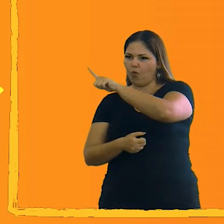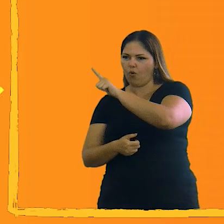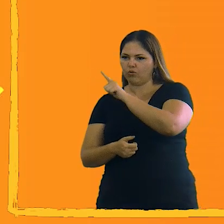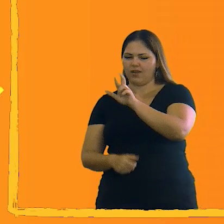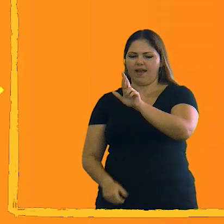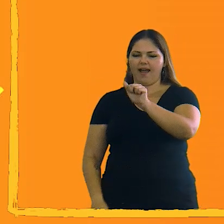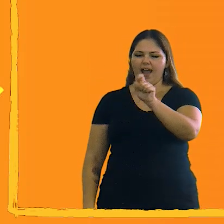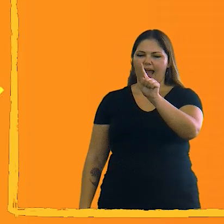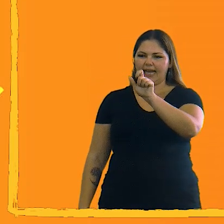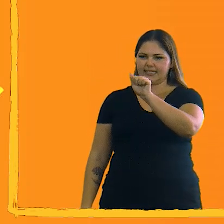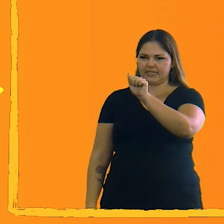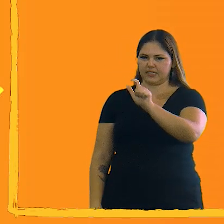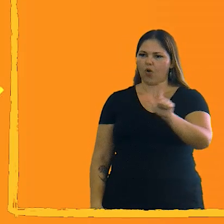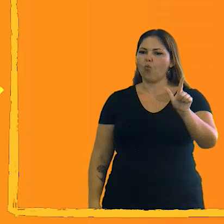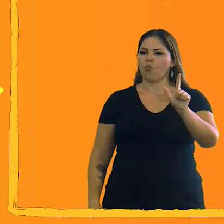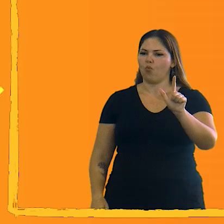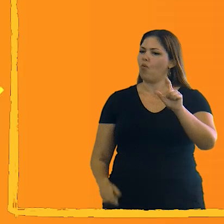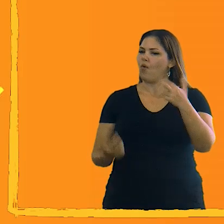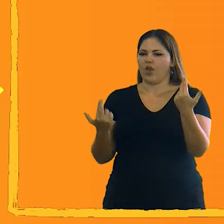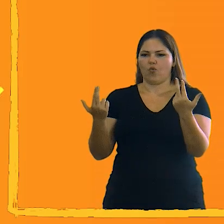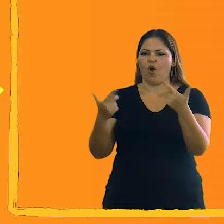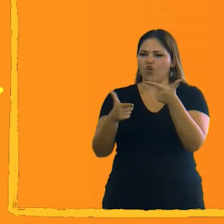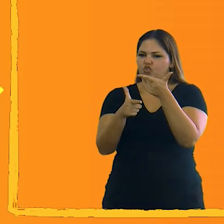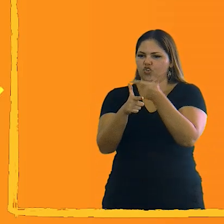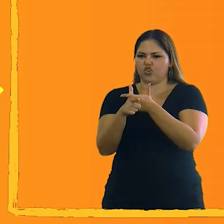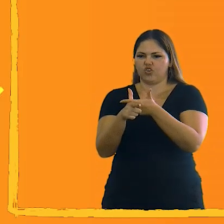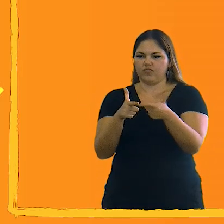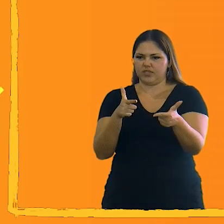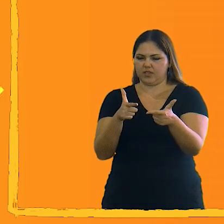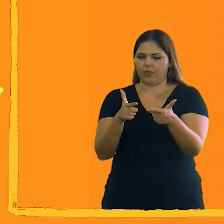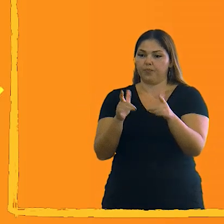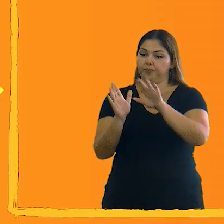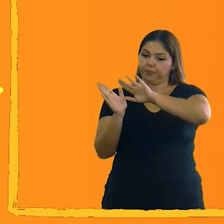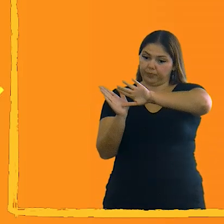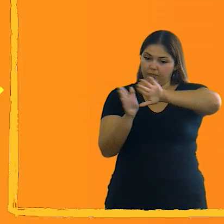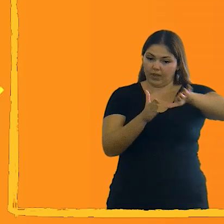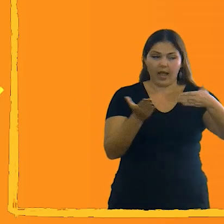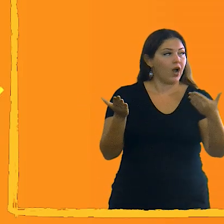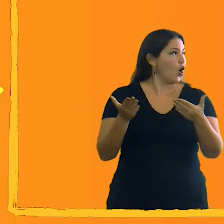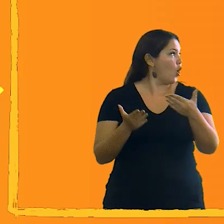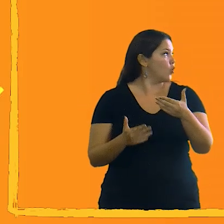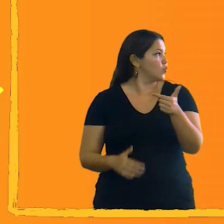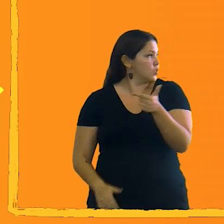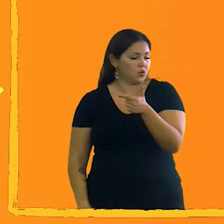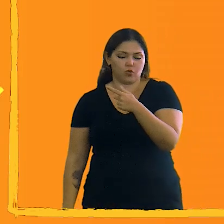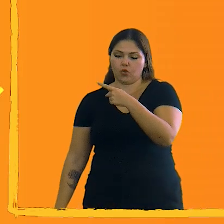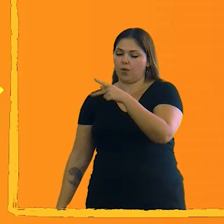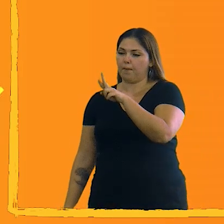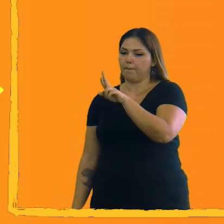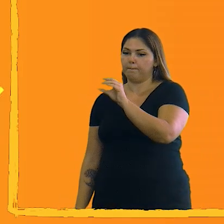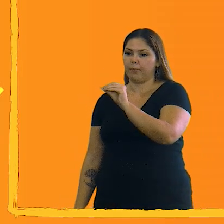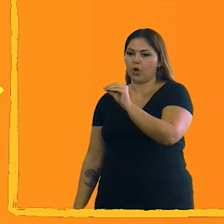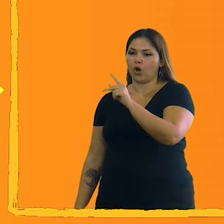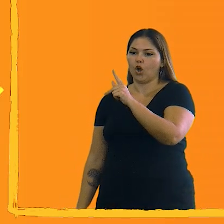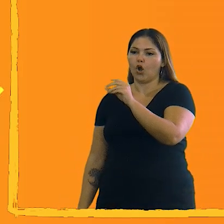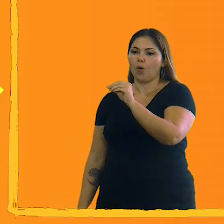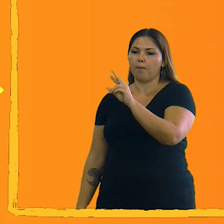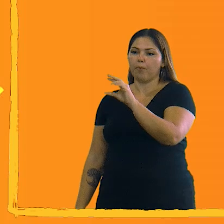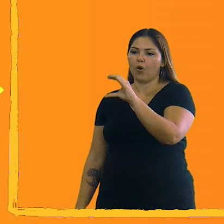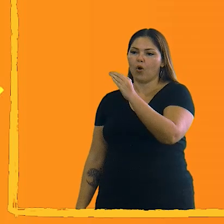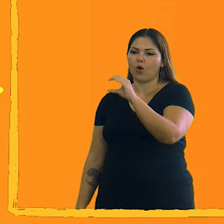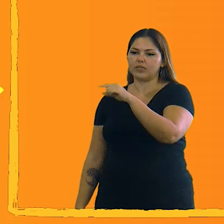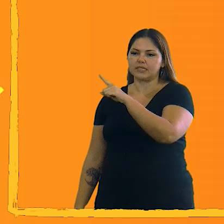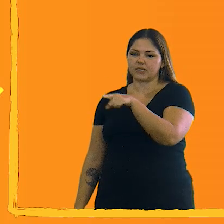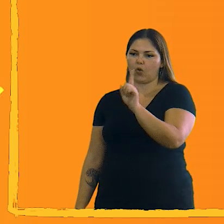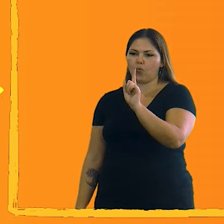razão agora você sabe o que que é proporção quem sabe o que é proporção aqui levanta o